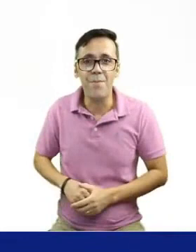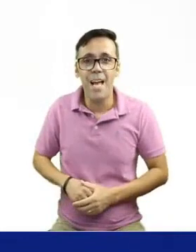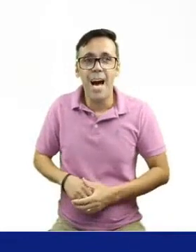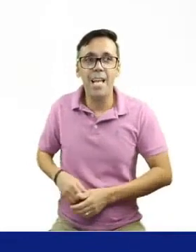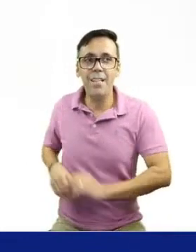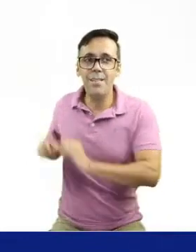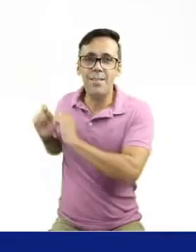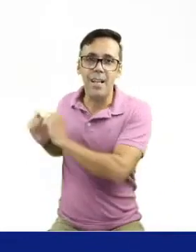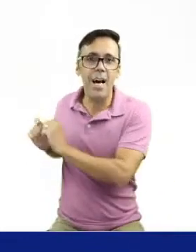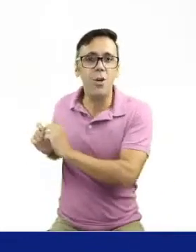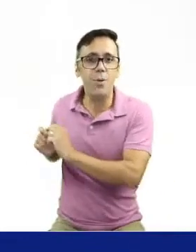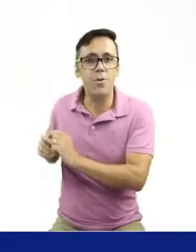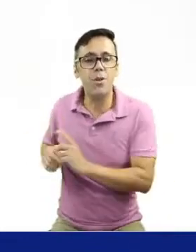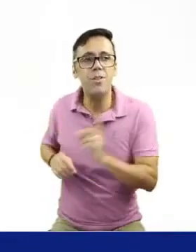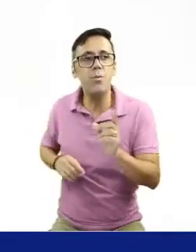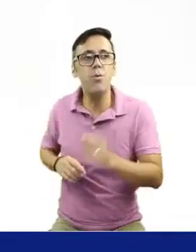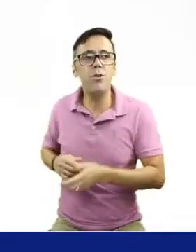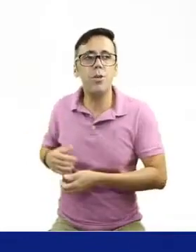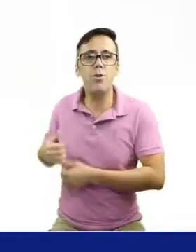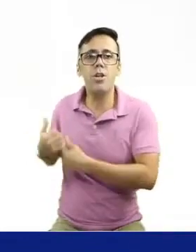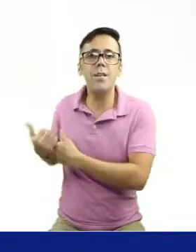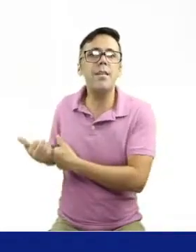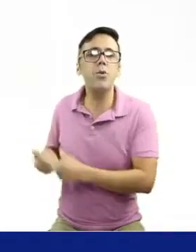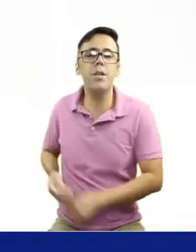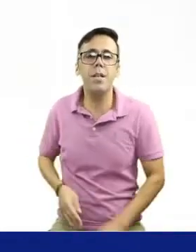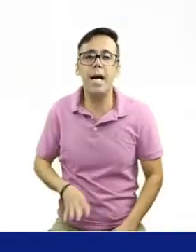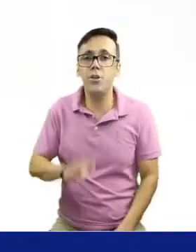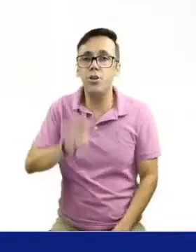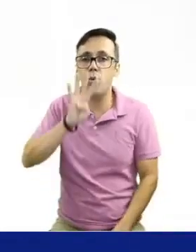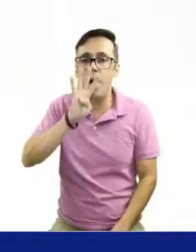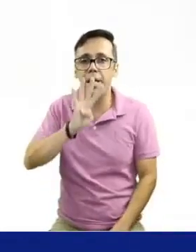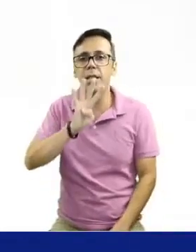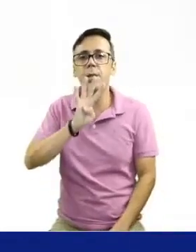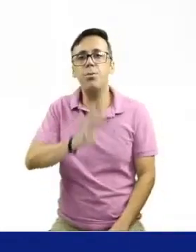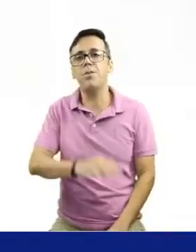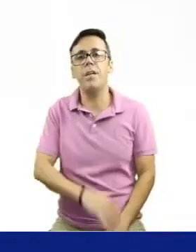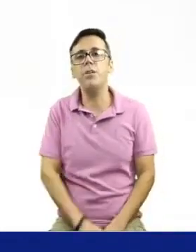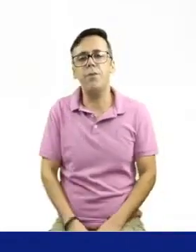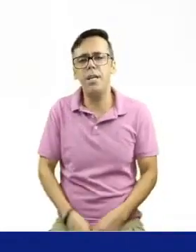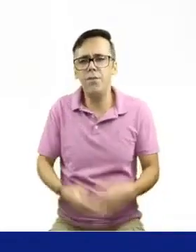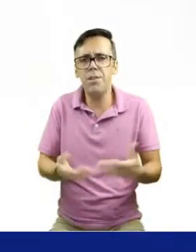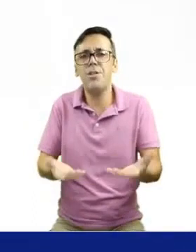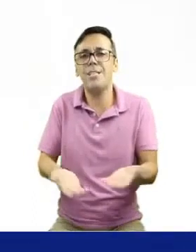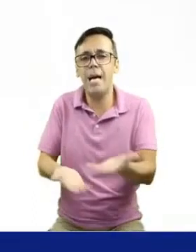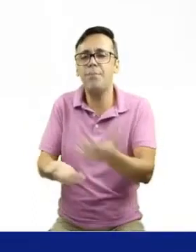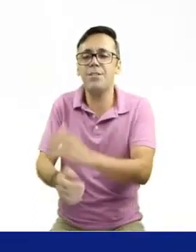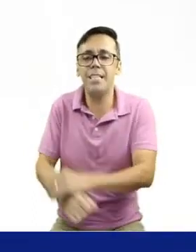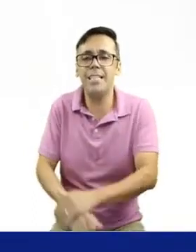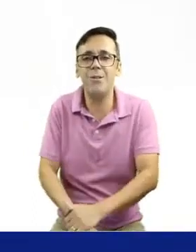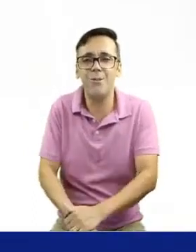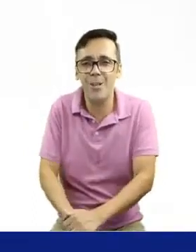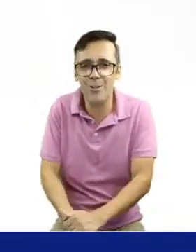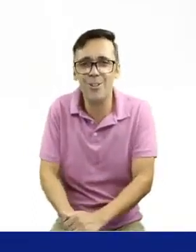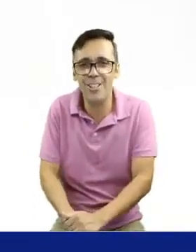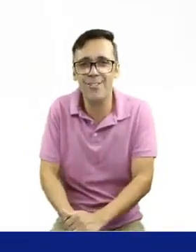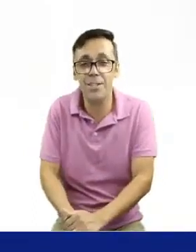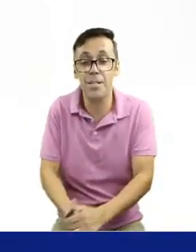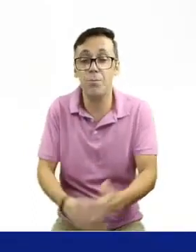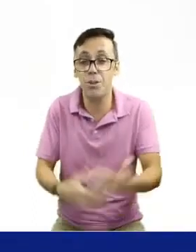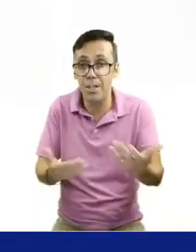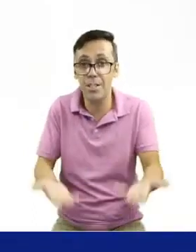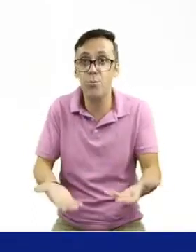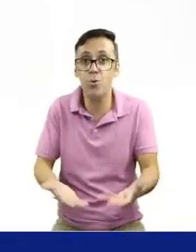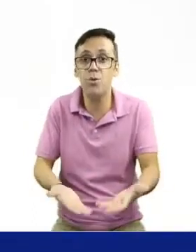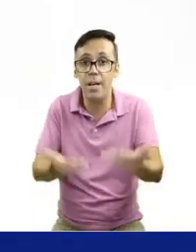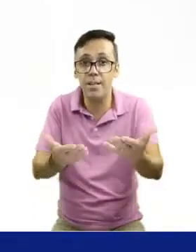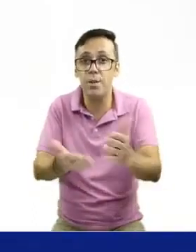veja bem além desses salário pessoal nós temos o adicional de insalubridade de quarenta por cento né que você já sabe você a técnica radiologia